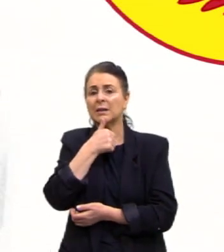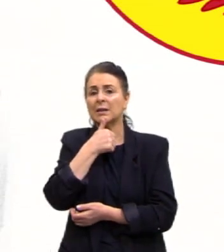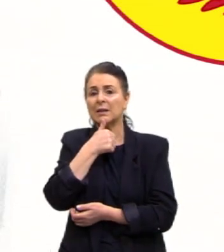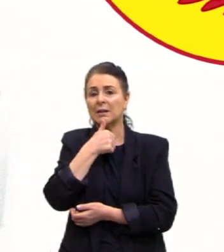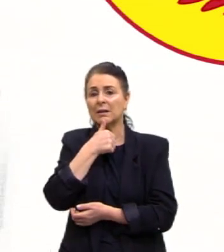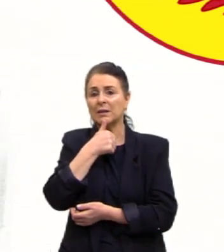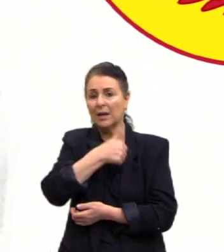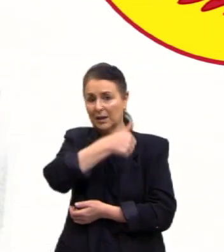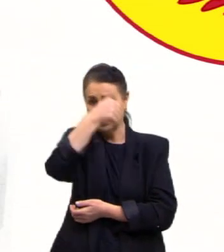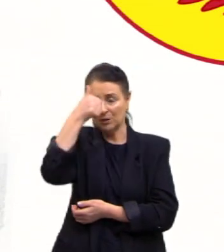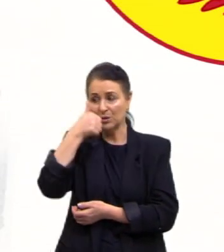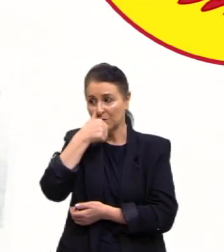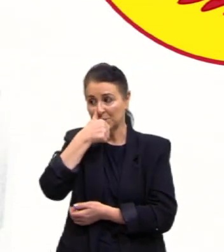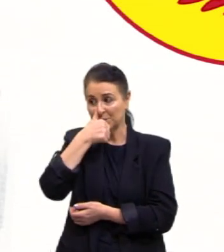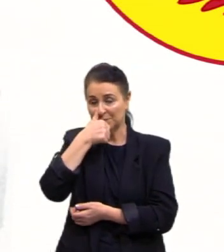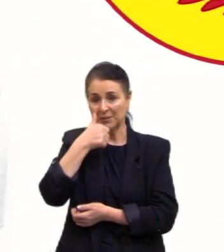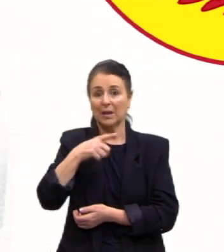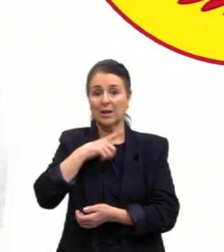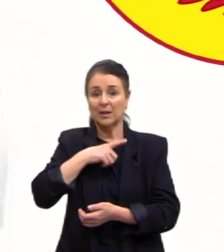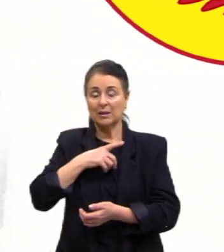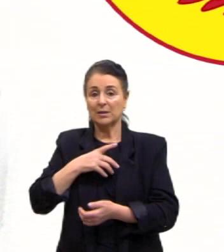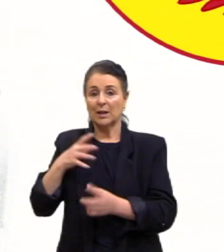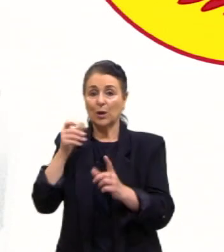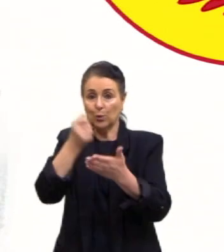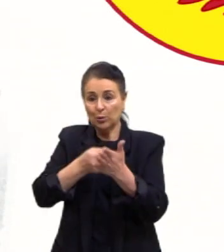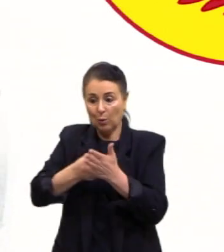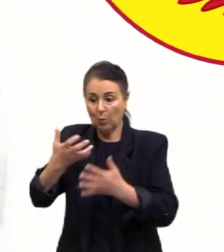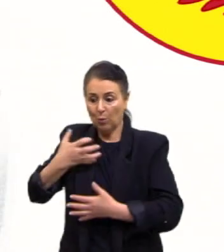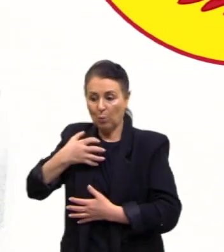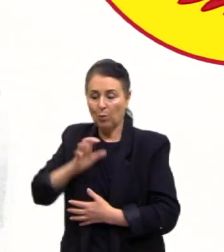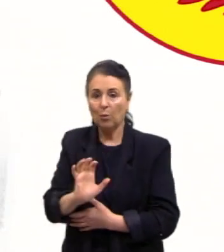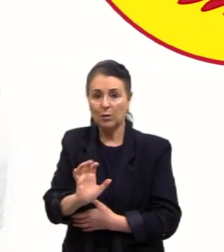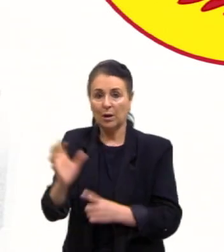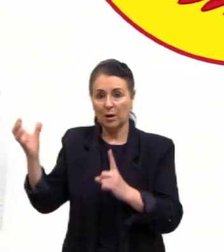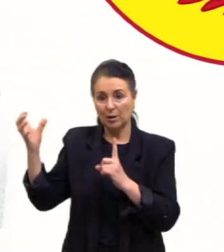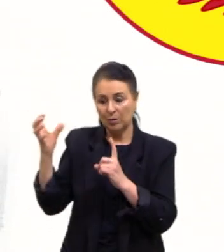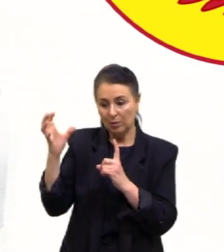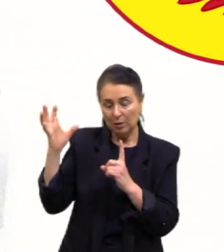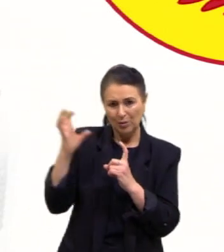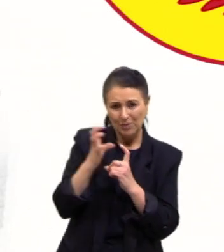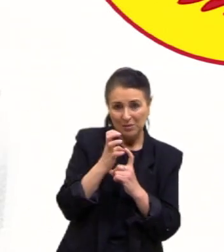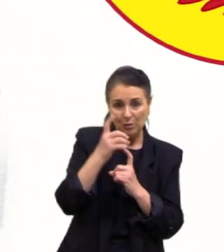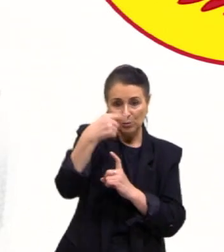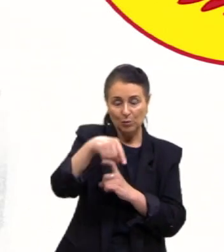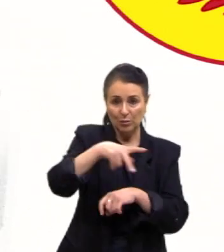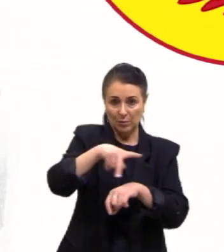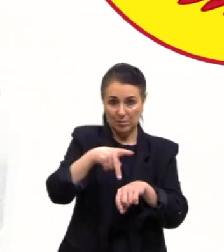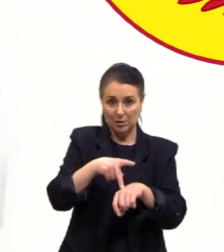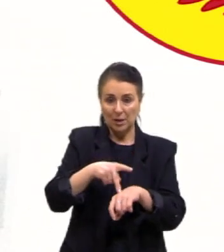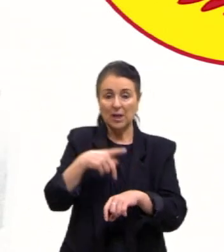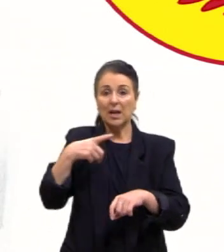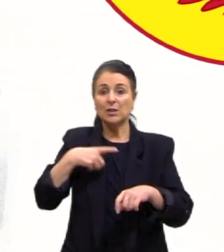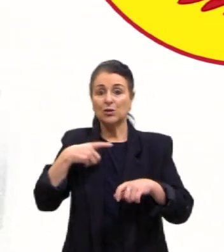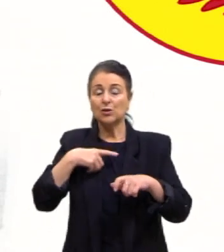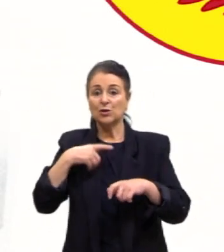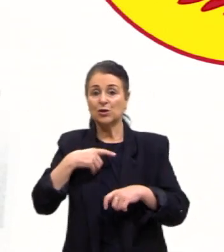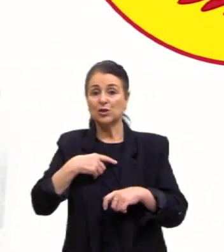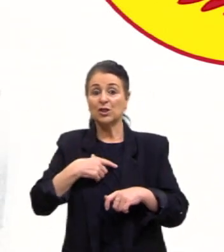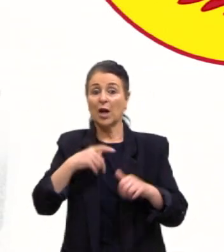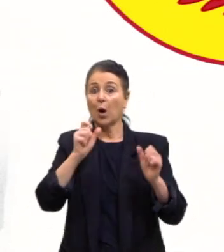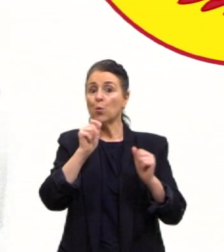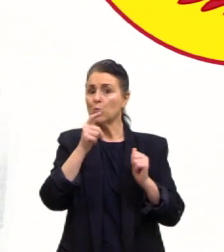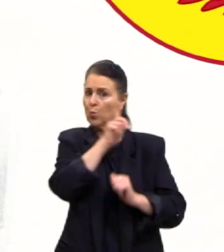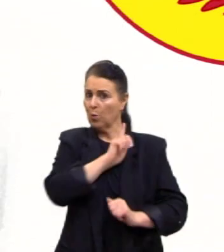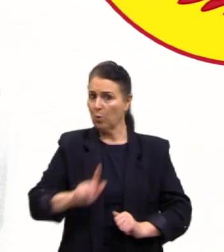contra a dominação colonial de outro país mas sim contra o próprio Império etíope então na Etiópia ainda